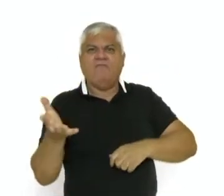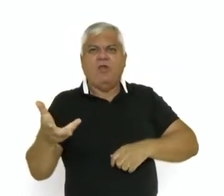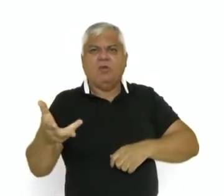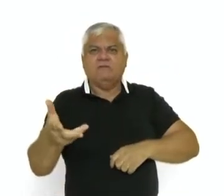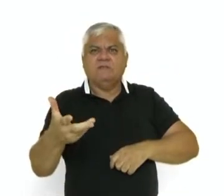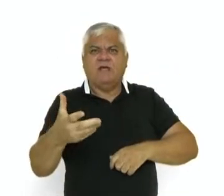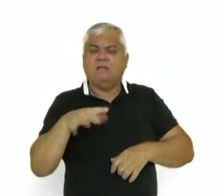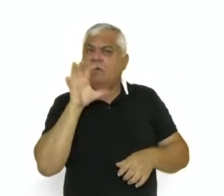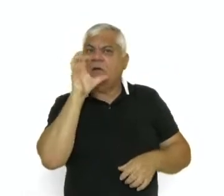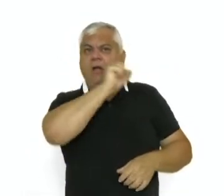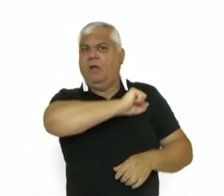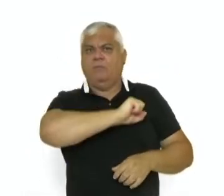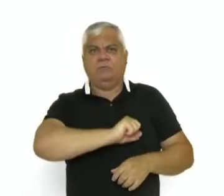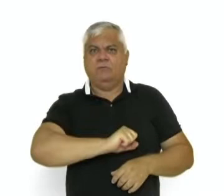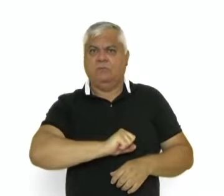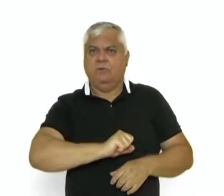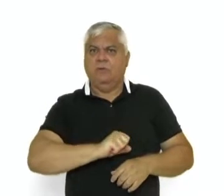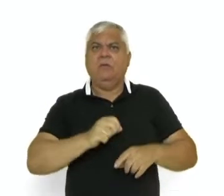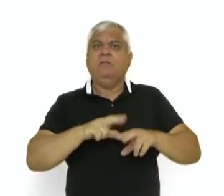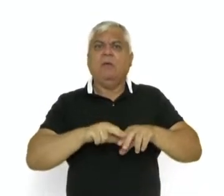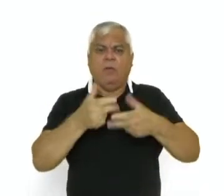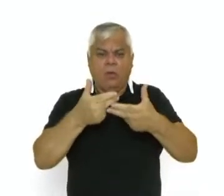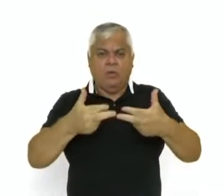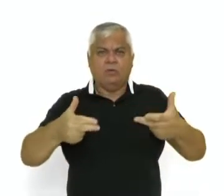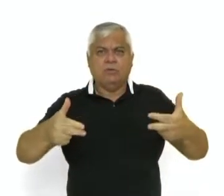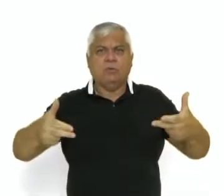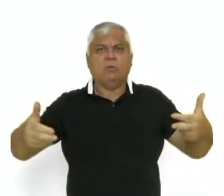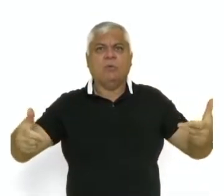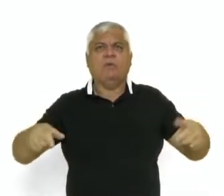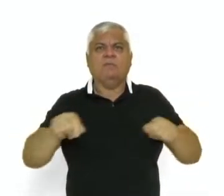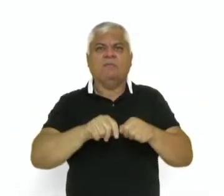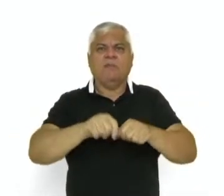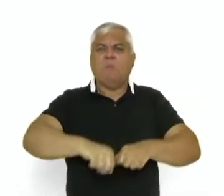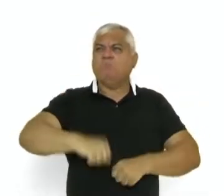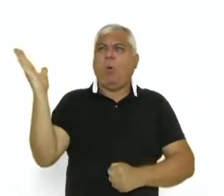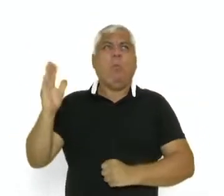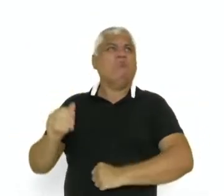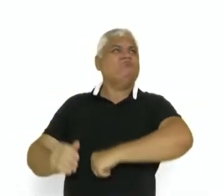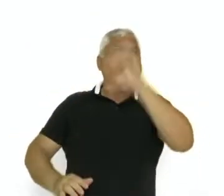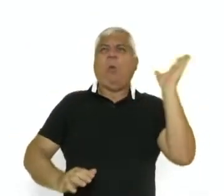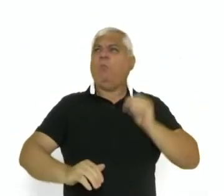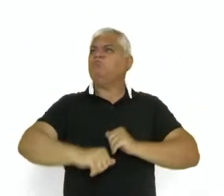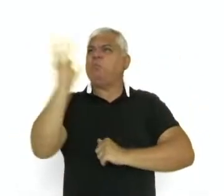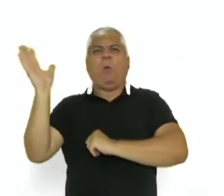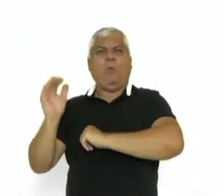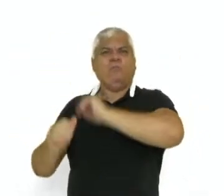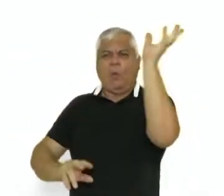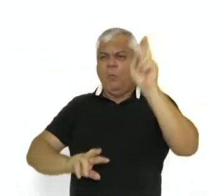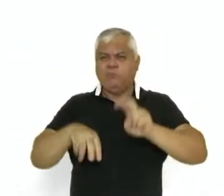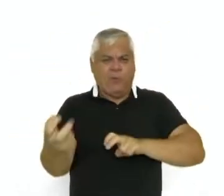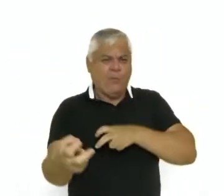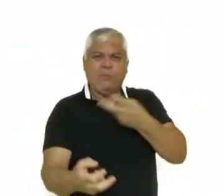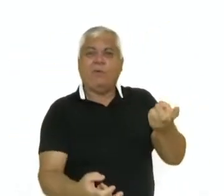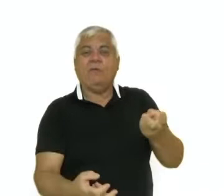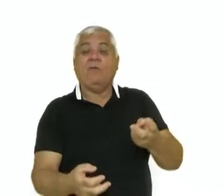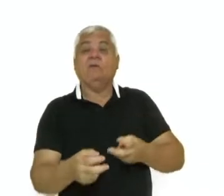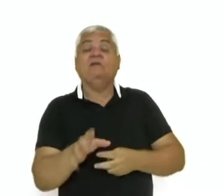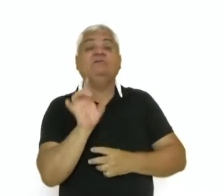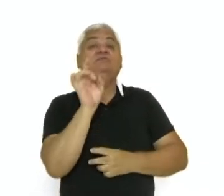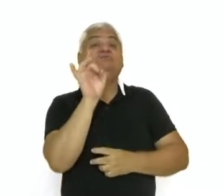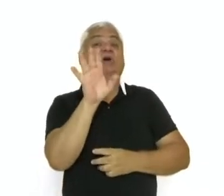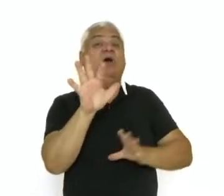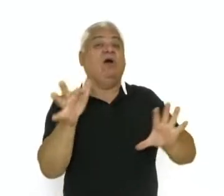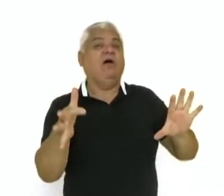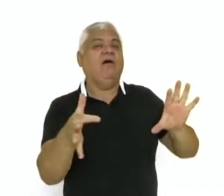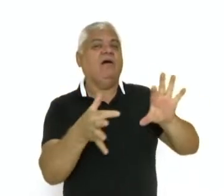e, por isso, os objetos sobre elas deveriam ser arremessados, a menos que fossem mantidos em ligação com o